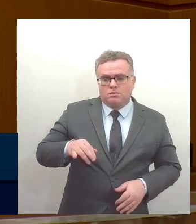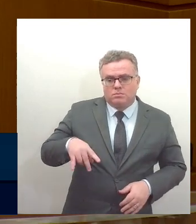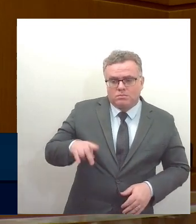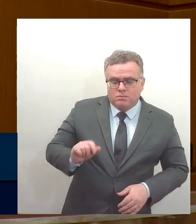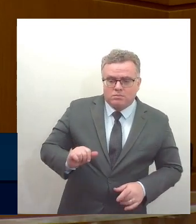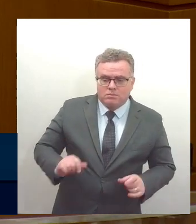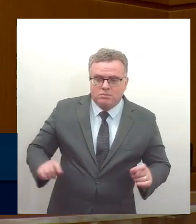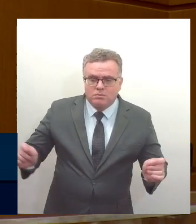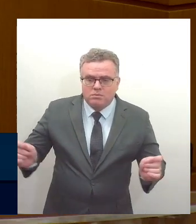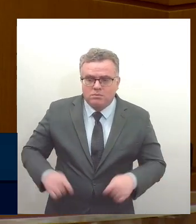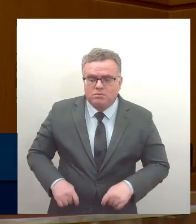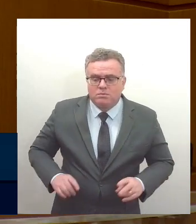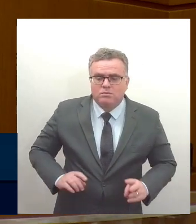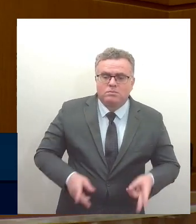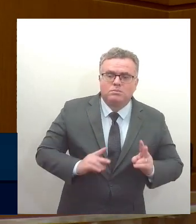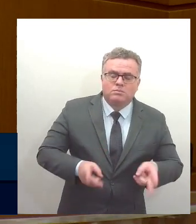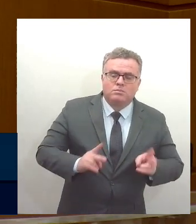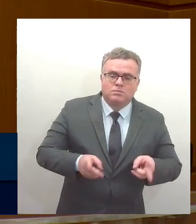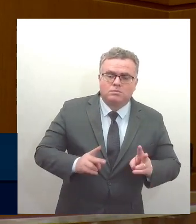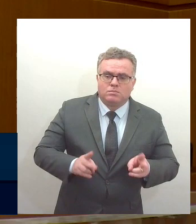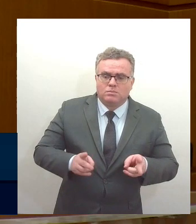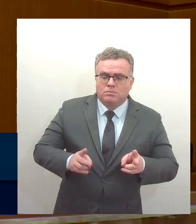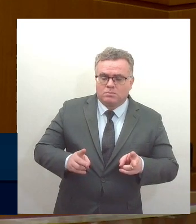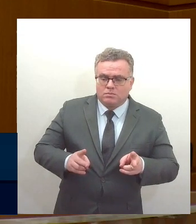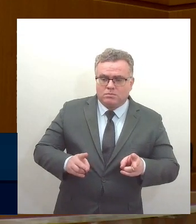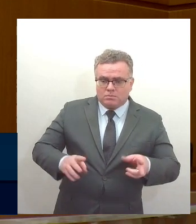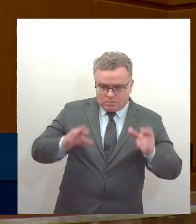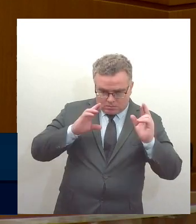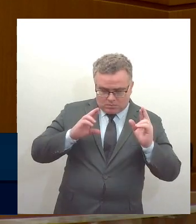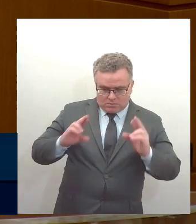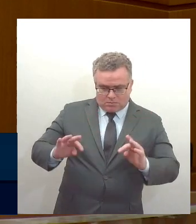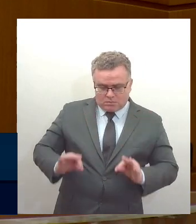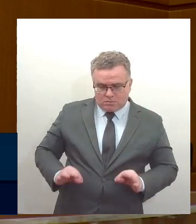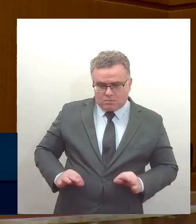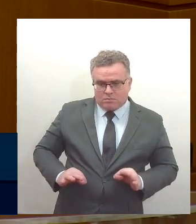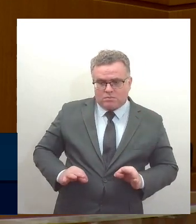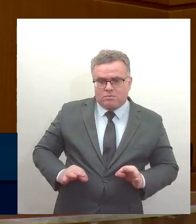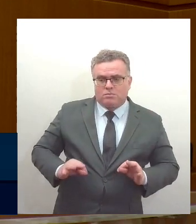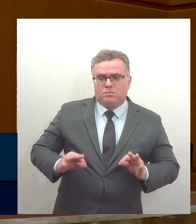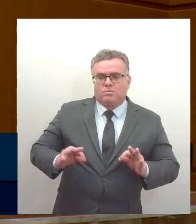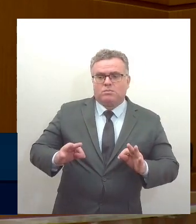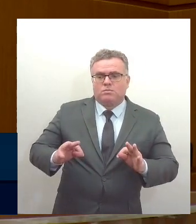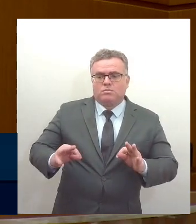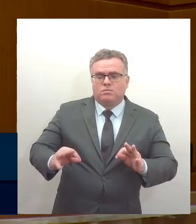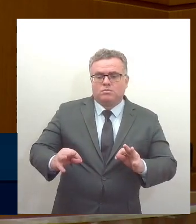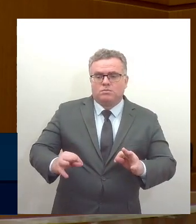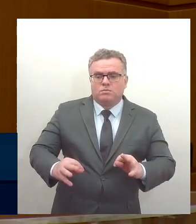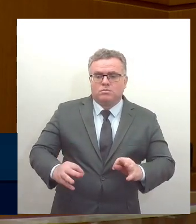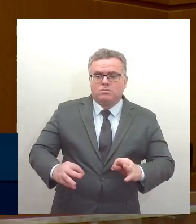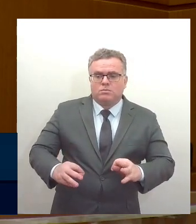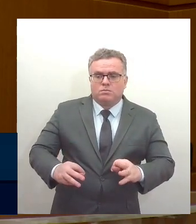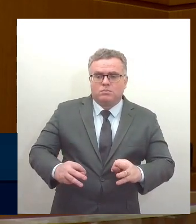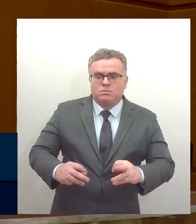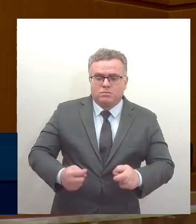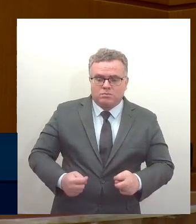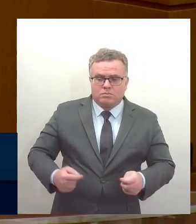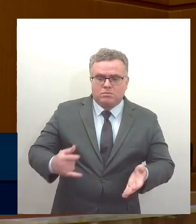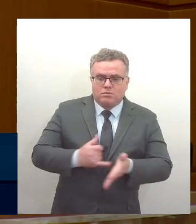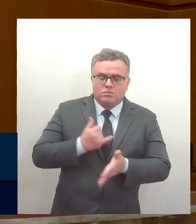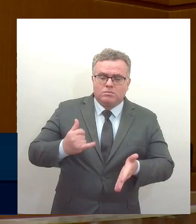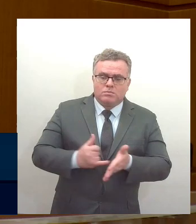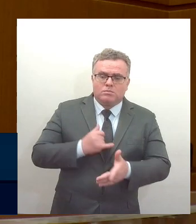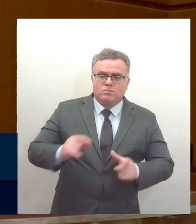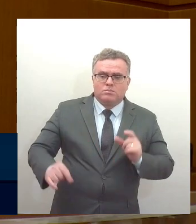respeitando todas as fases de formalização, licitação e contratação de empresas. O Prato do Povo é comida na